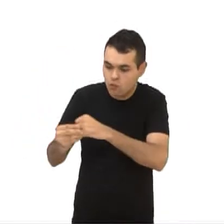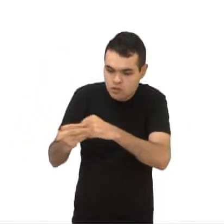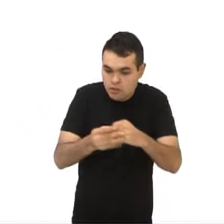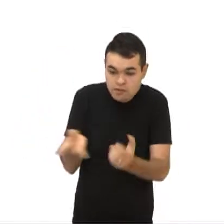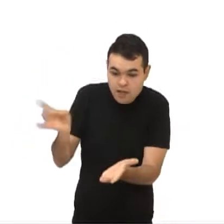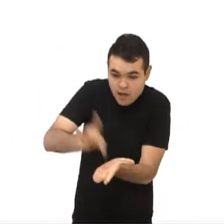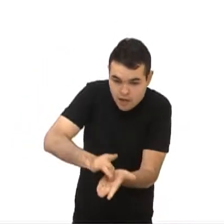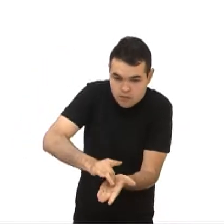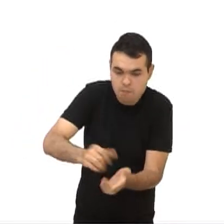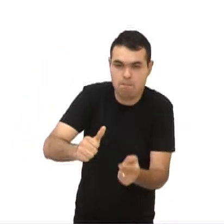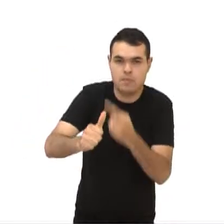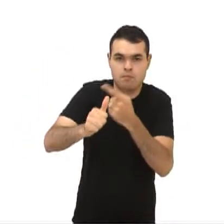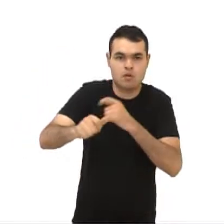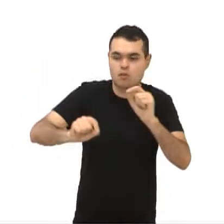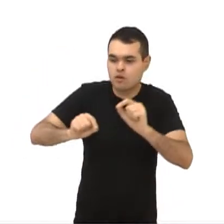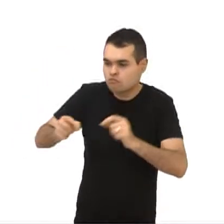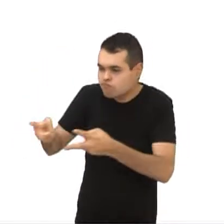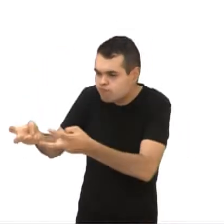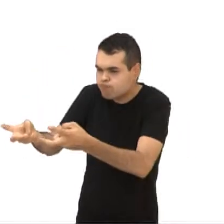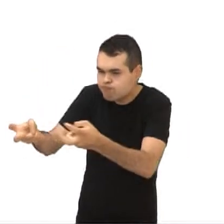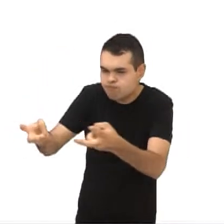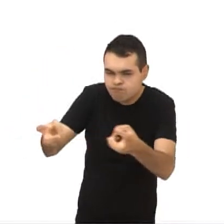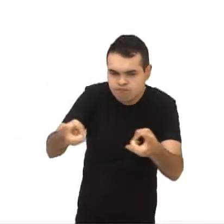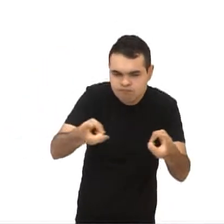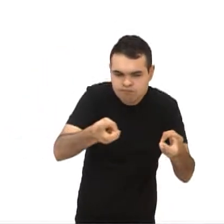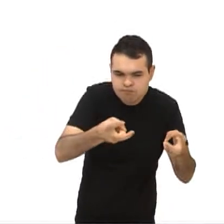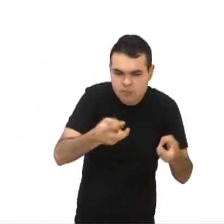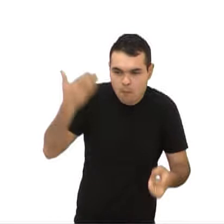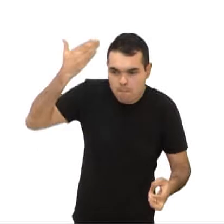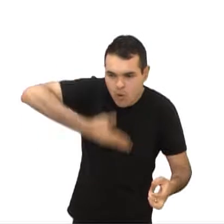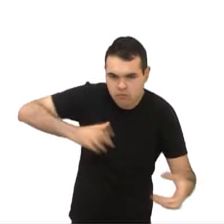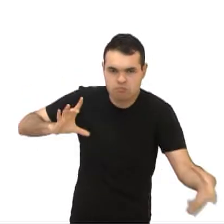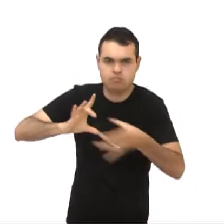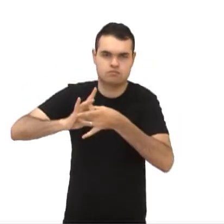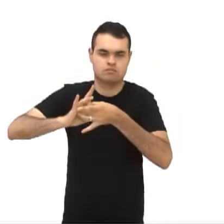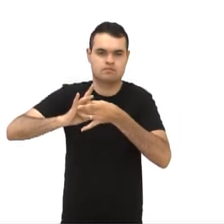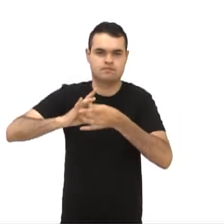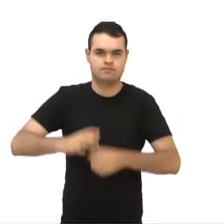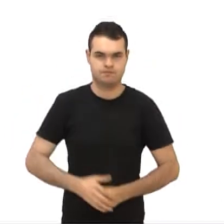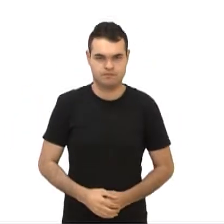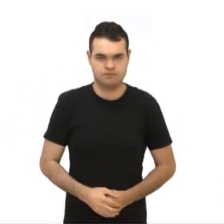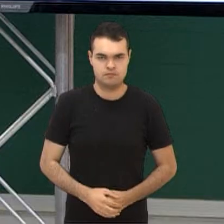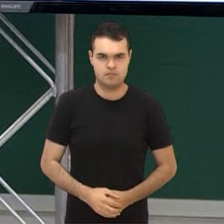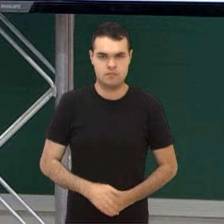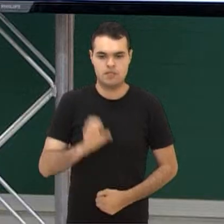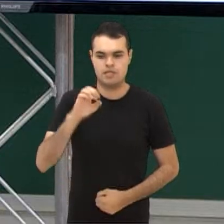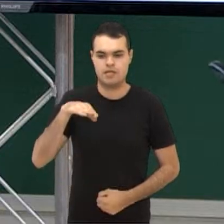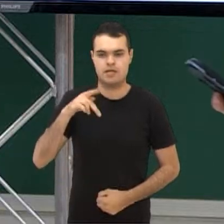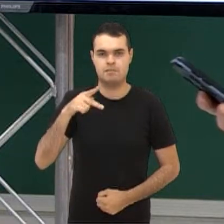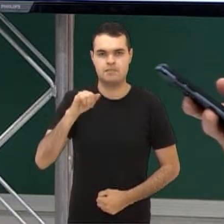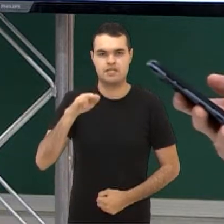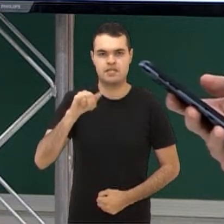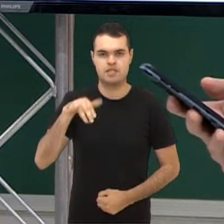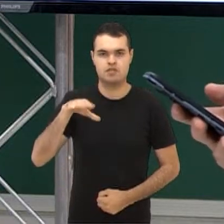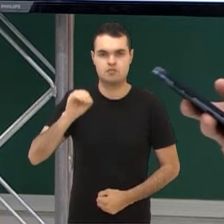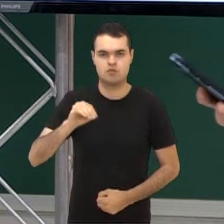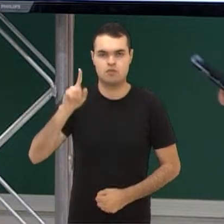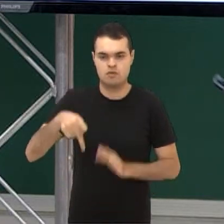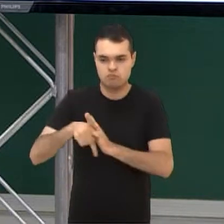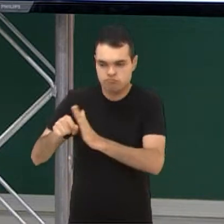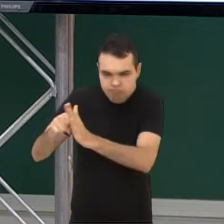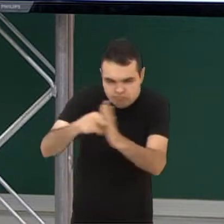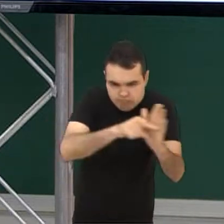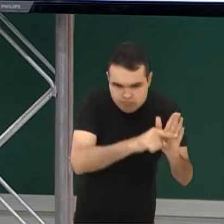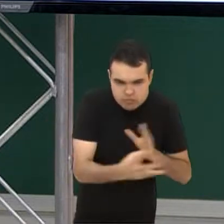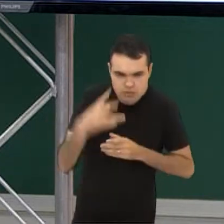fatos observados. Ou seja, a partir ali do Francis Bacon, que coloca o empirismo como uma grande resposta para as nossas questões da